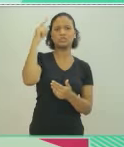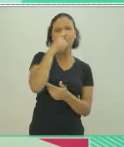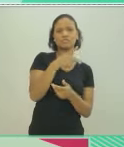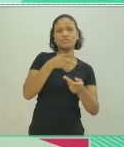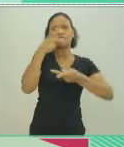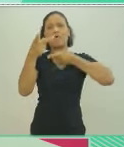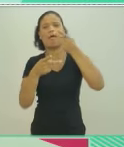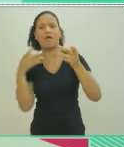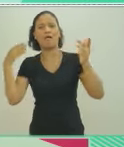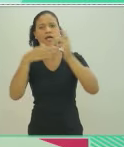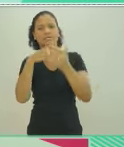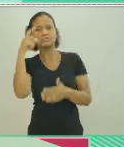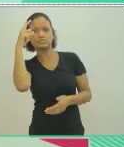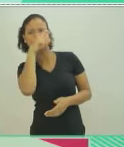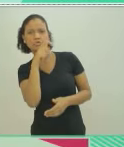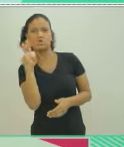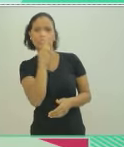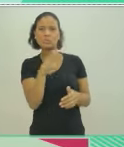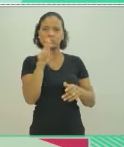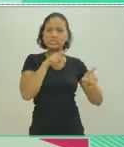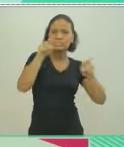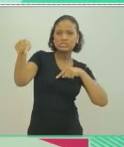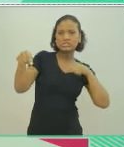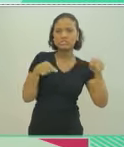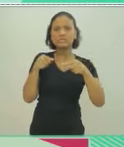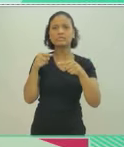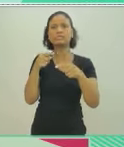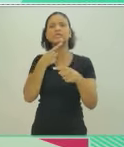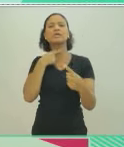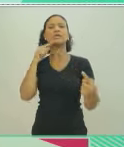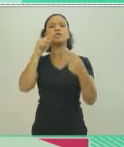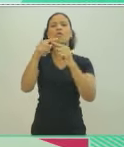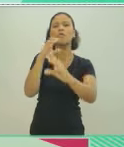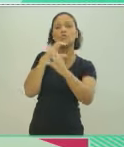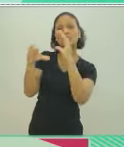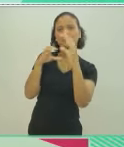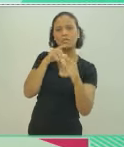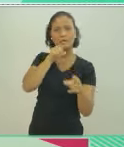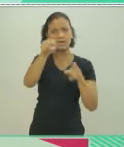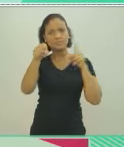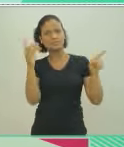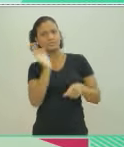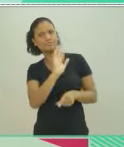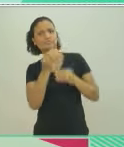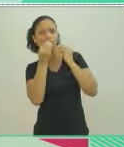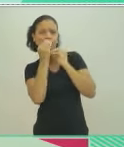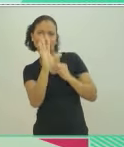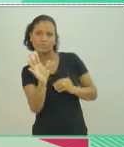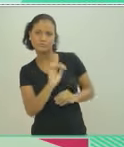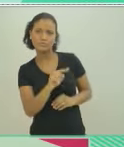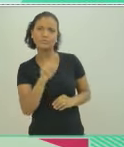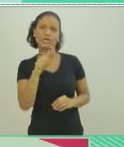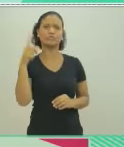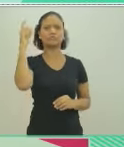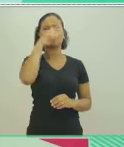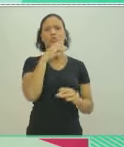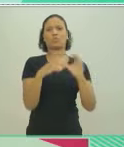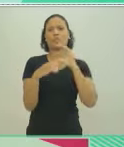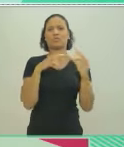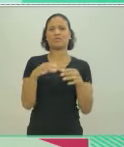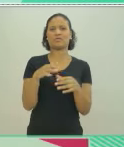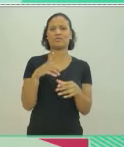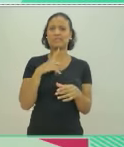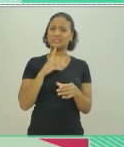dar tchau, mandar beijo. Além da dificuldade de se comunicar, existe uma dificuldade e pouca motivação